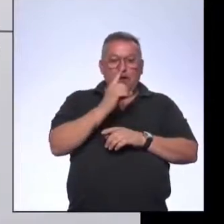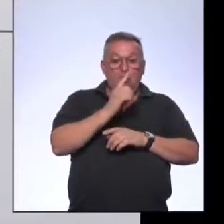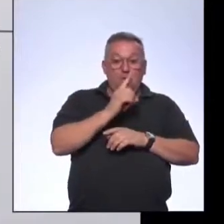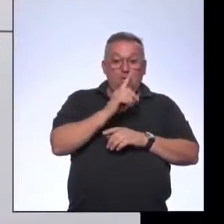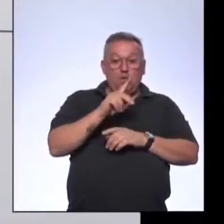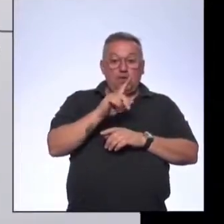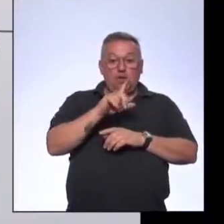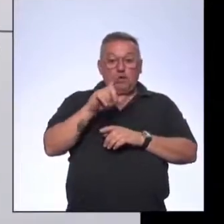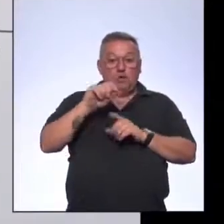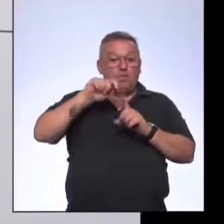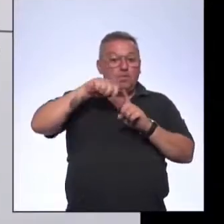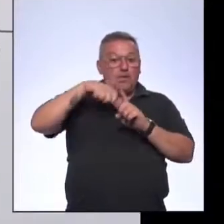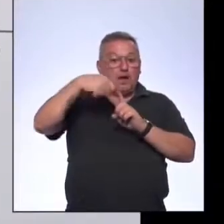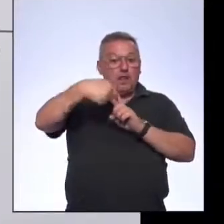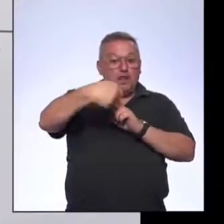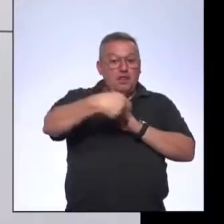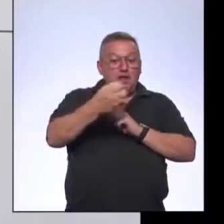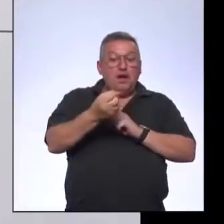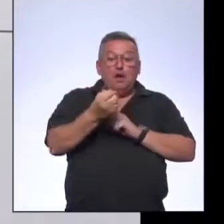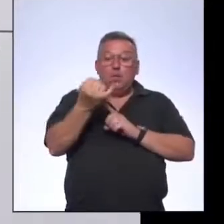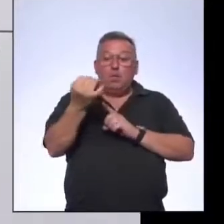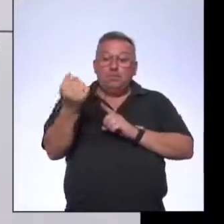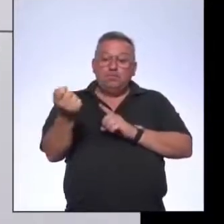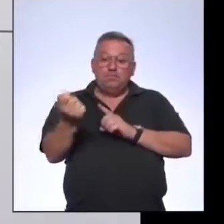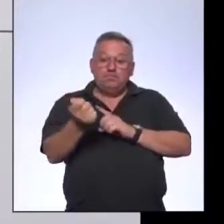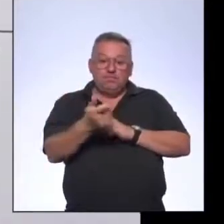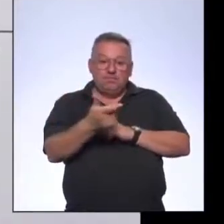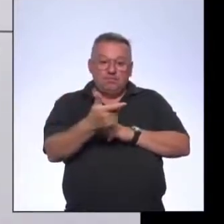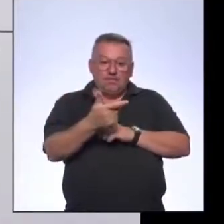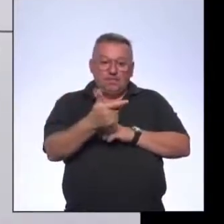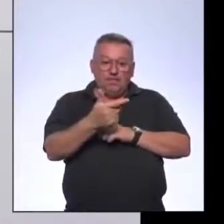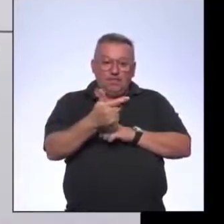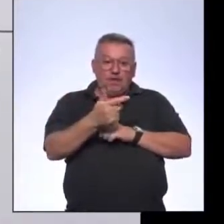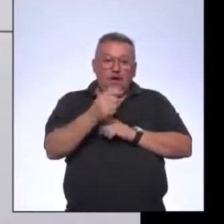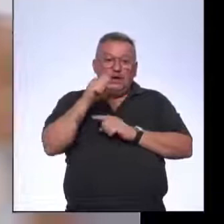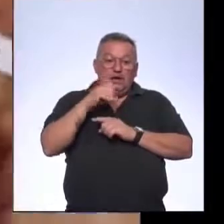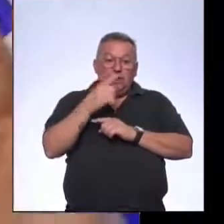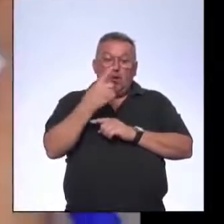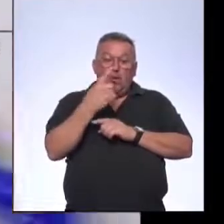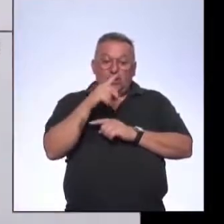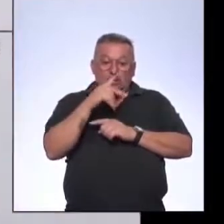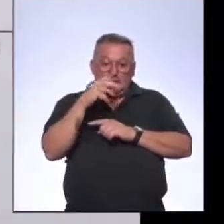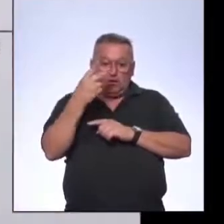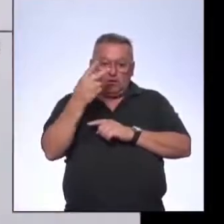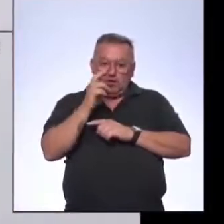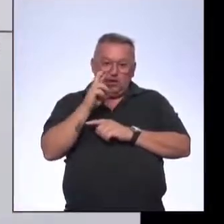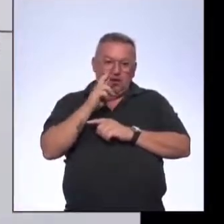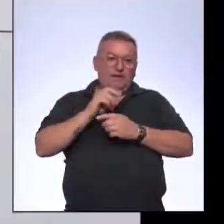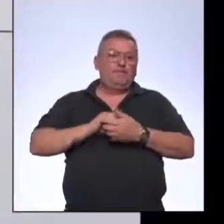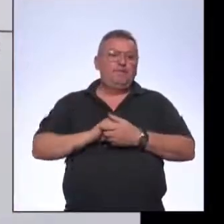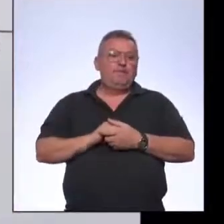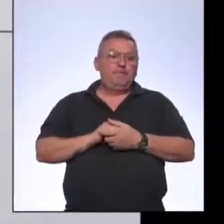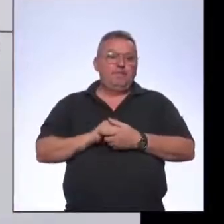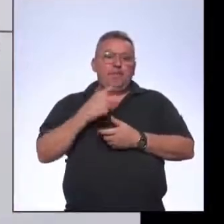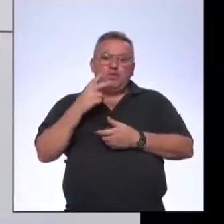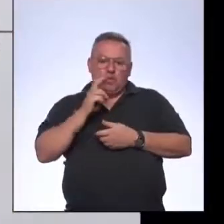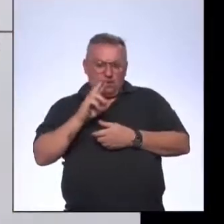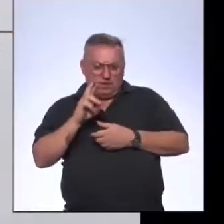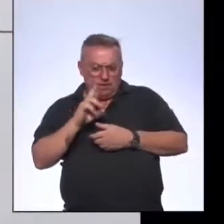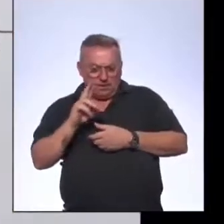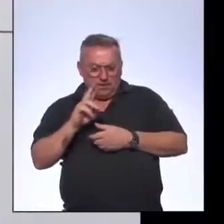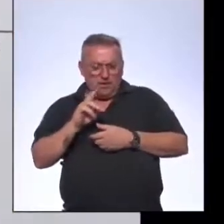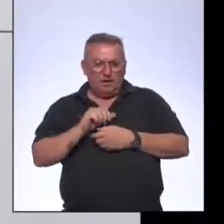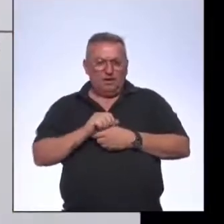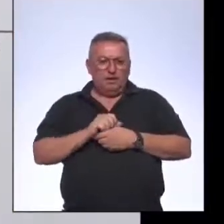de banana né quanto que ela vai pagar né bom se o que ele é dois certinho quilograma uma vezes 2 A pessoa vai